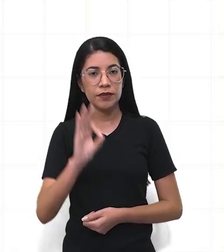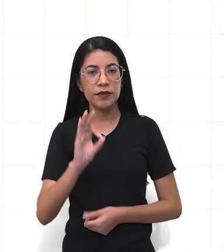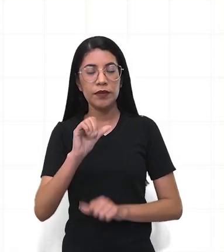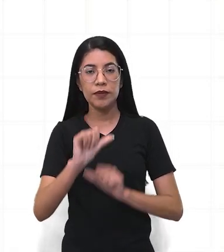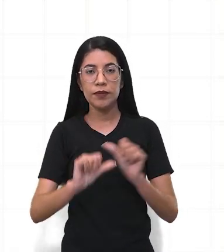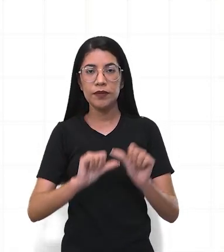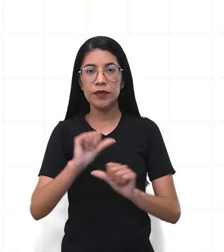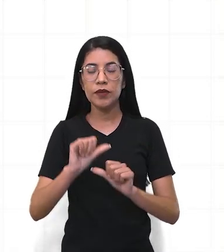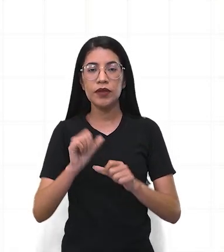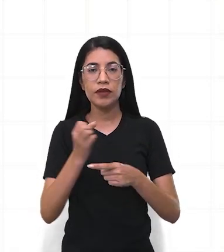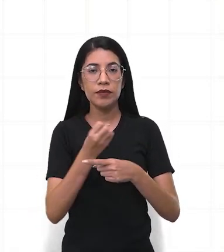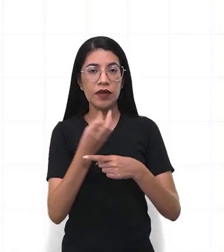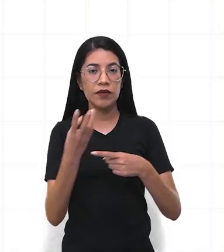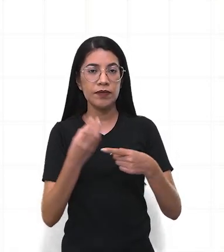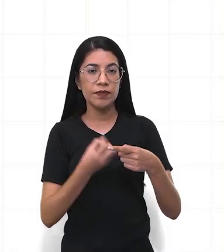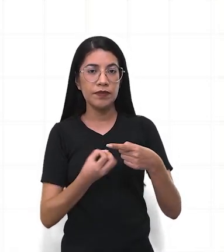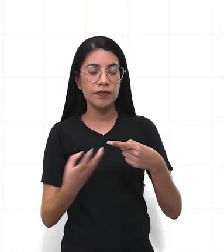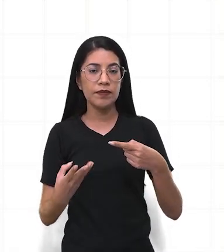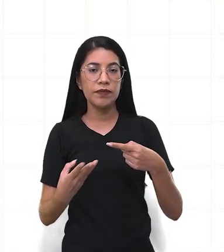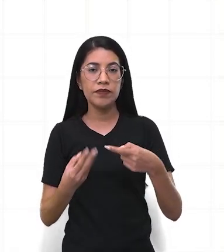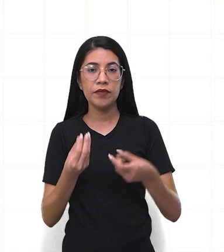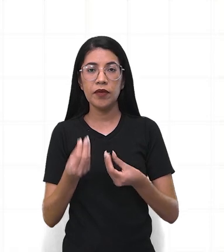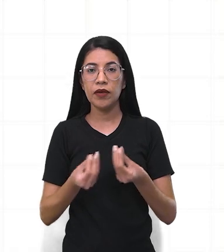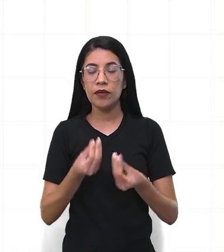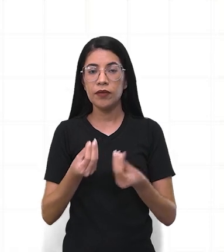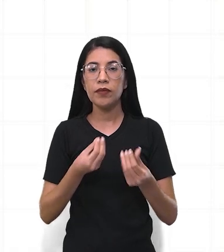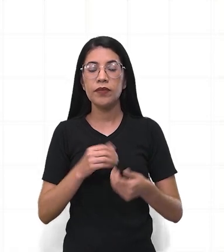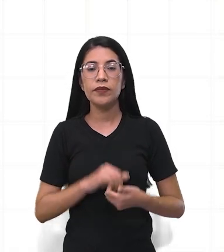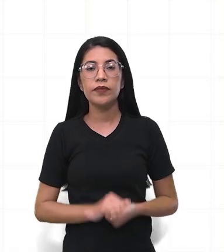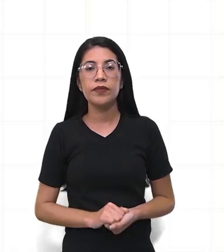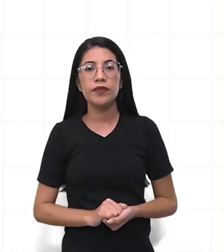Transforma em fração.